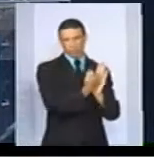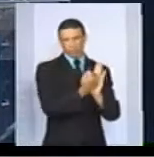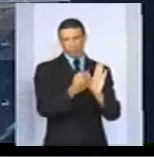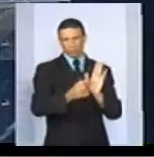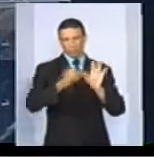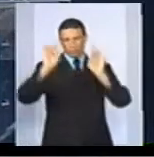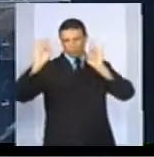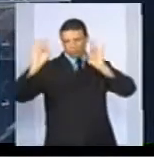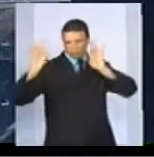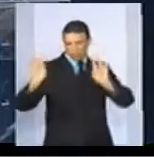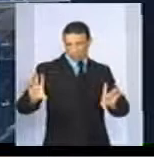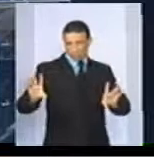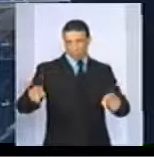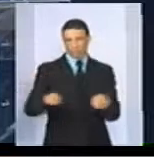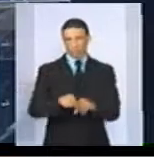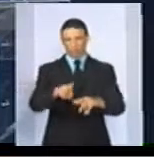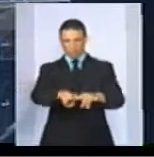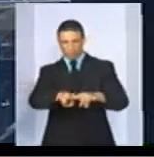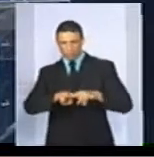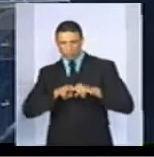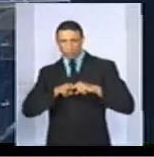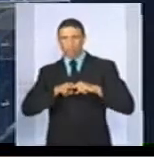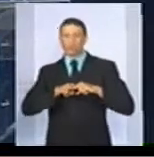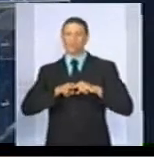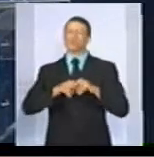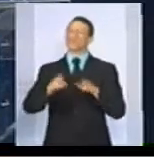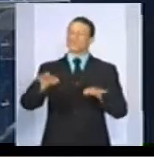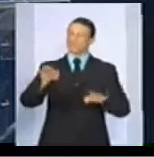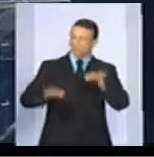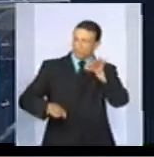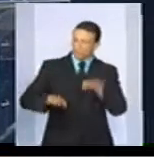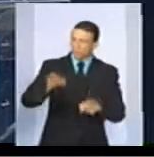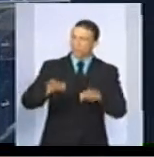finalidade motivação razoabilidade